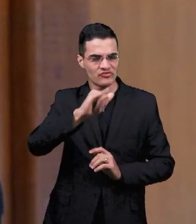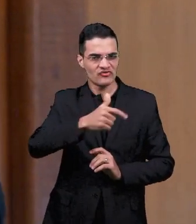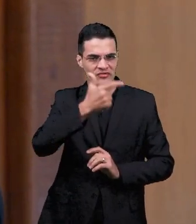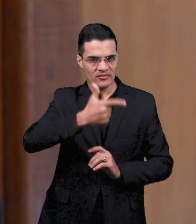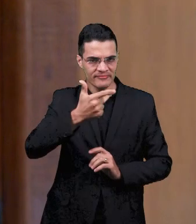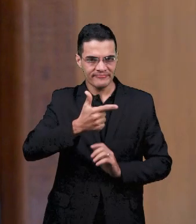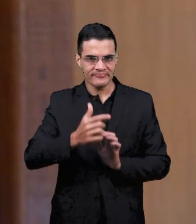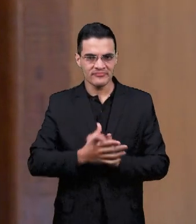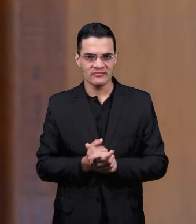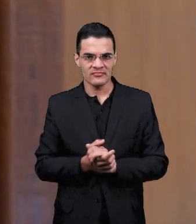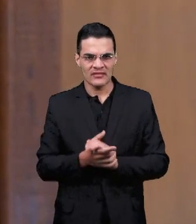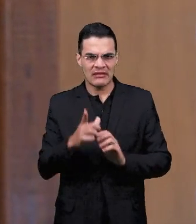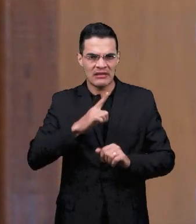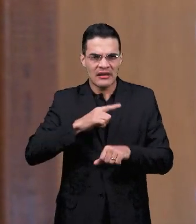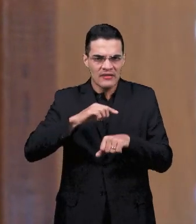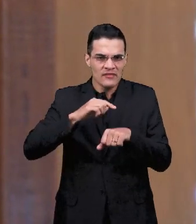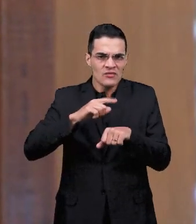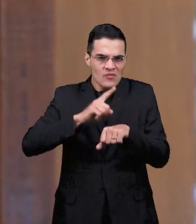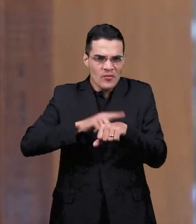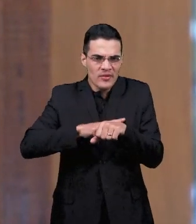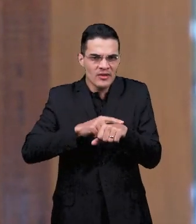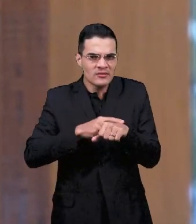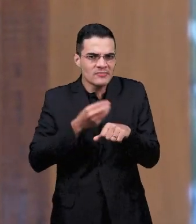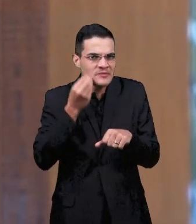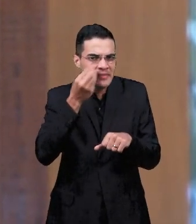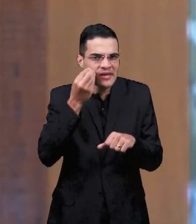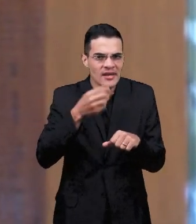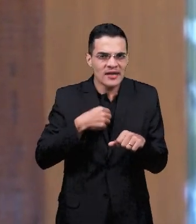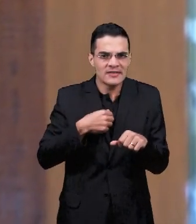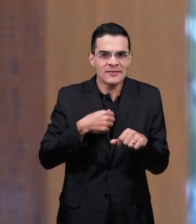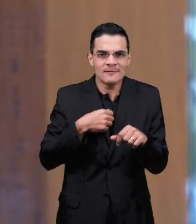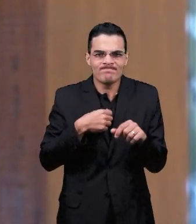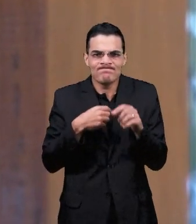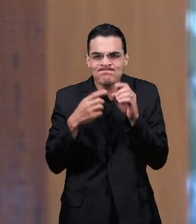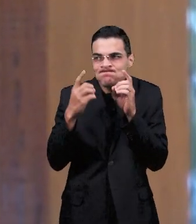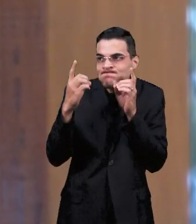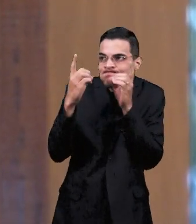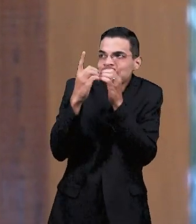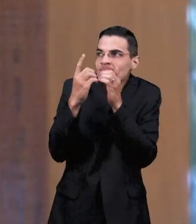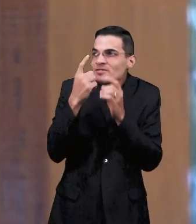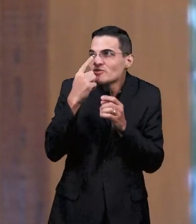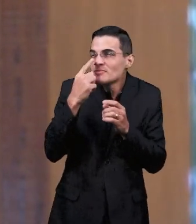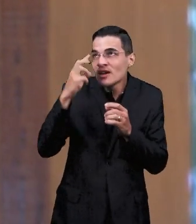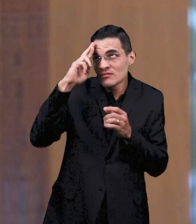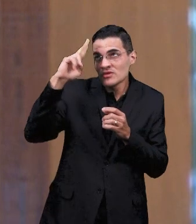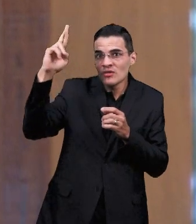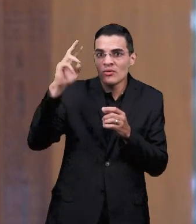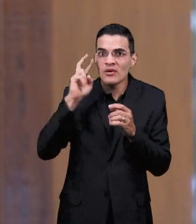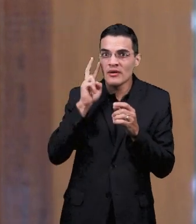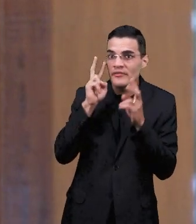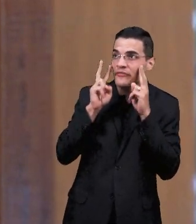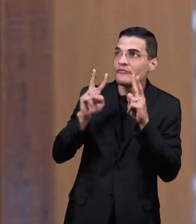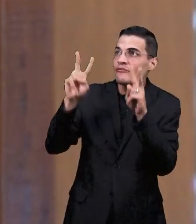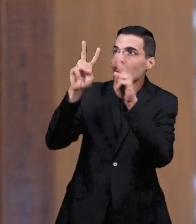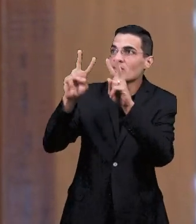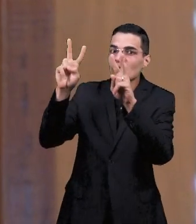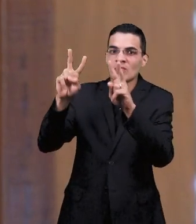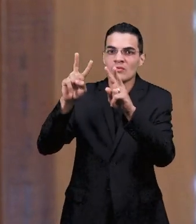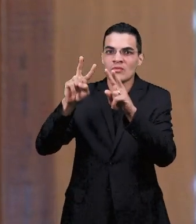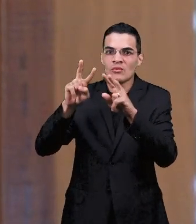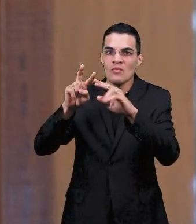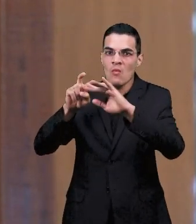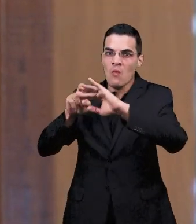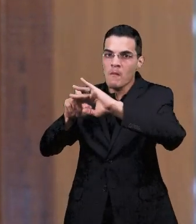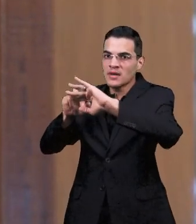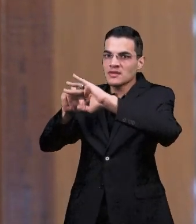experiência maravilhosa, a escada, anjos subiam e desciam, ele acordou e mudou o nome